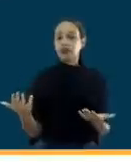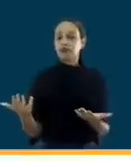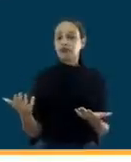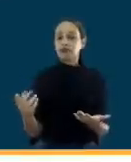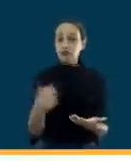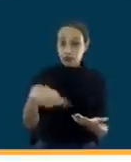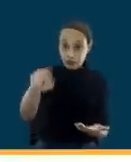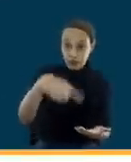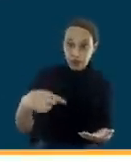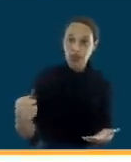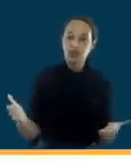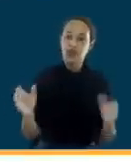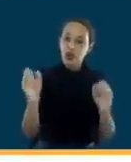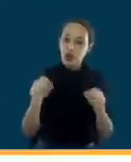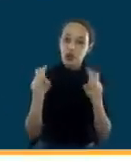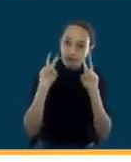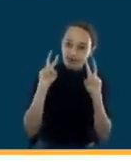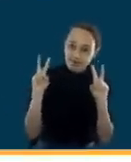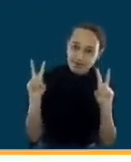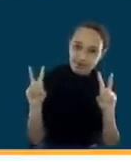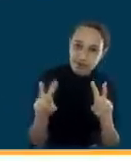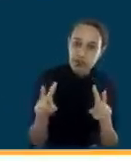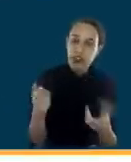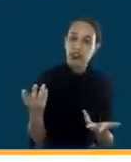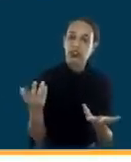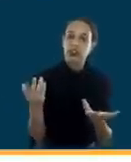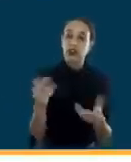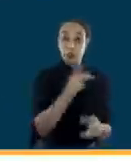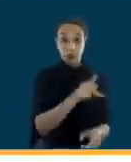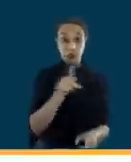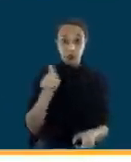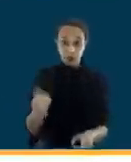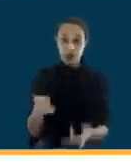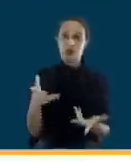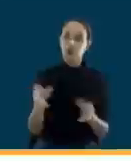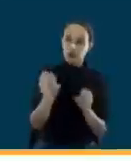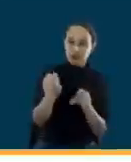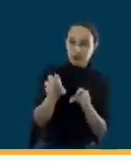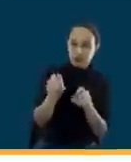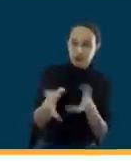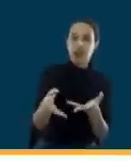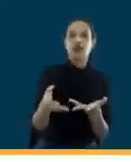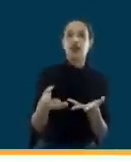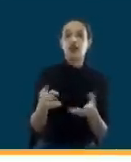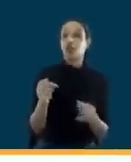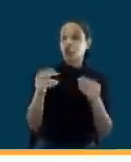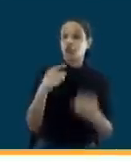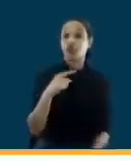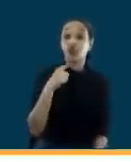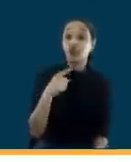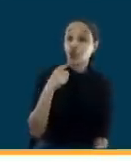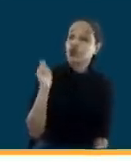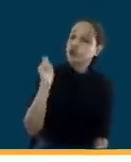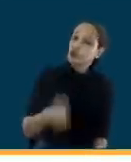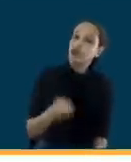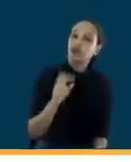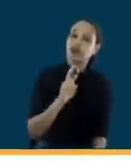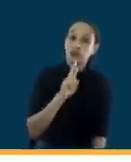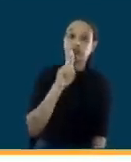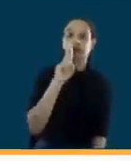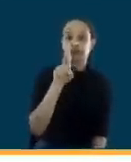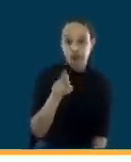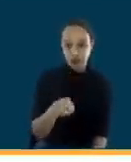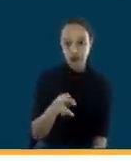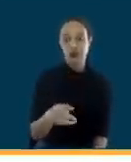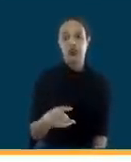e professores possam trazer e tirar todas as dúvidas dos gestores de cultura do Estado do Rio de